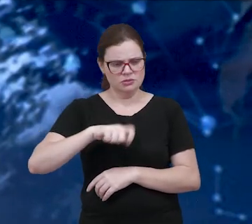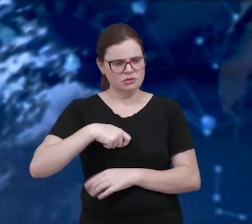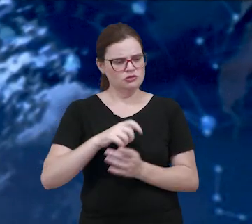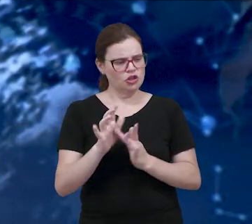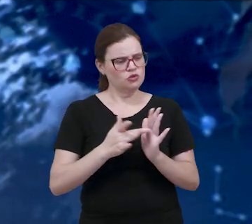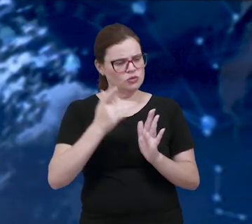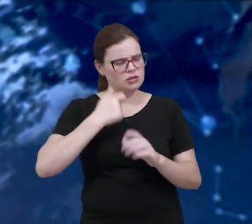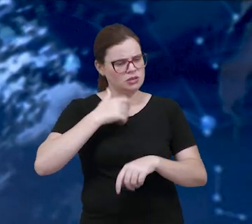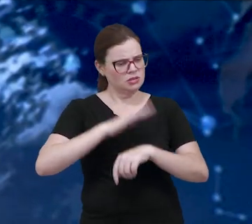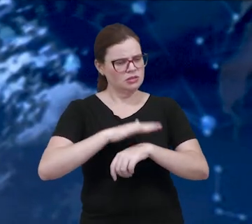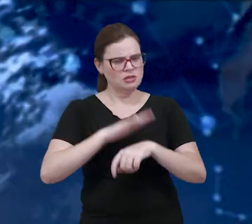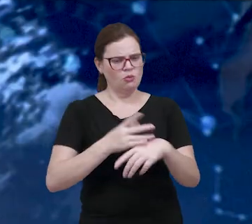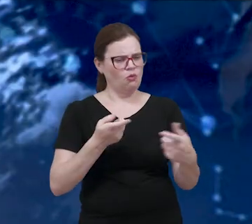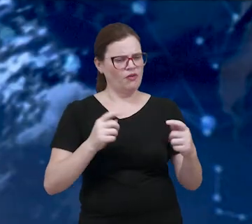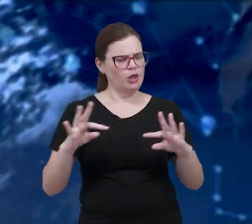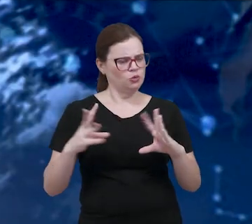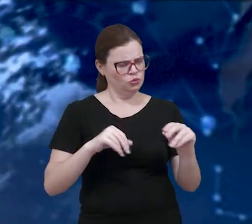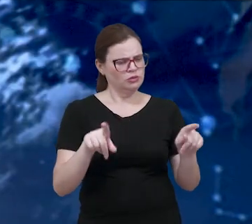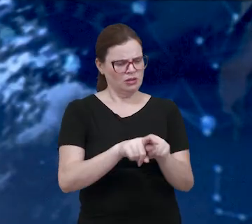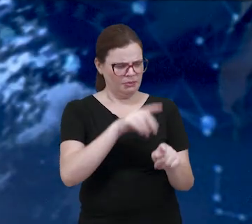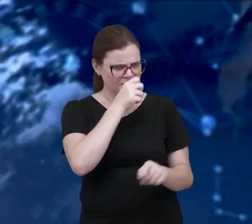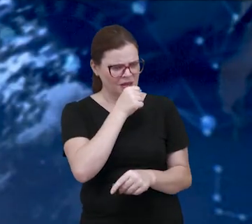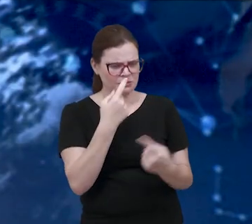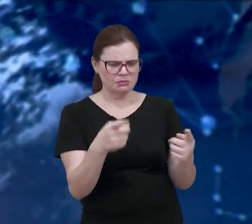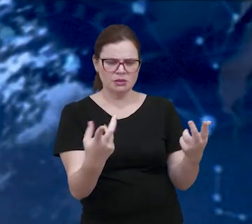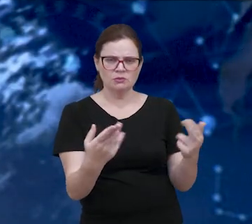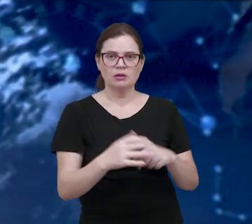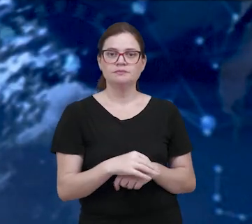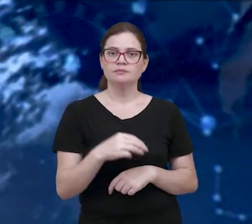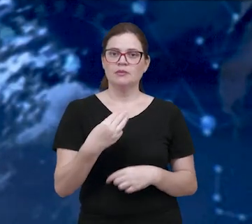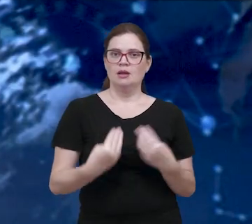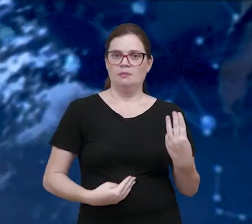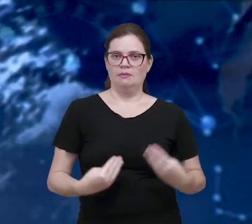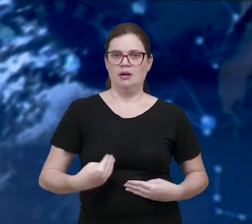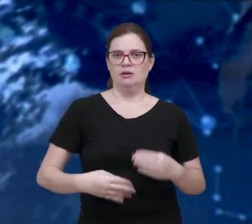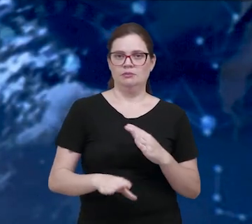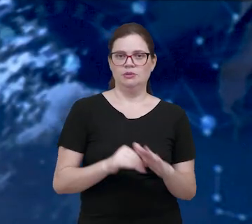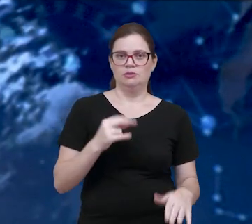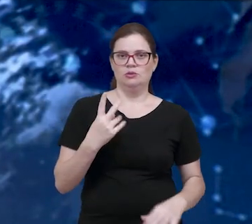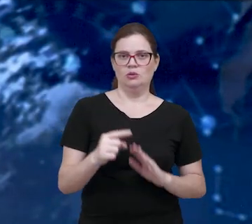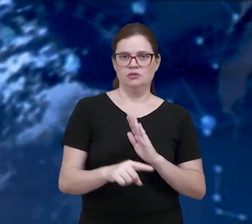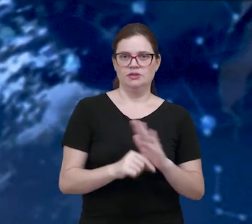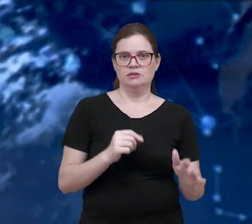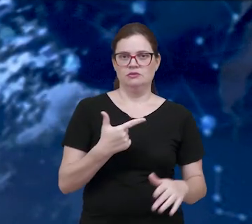Marcos 2, 27 e 28. Marcos 2, 27 e 28. Então, olha só,